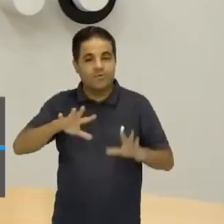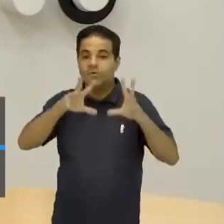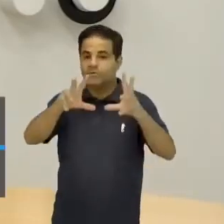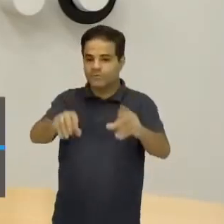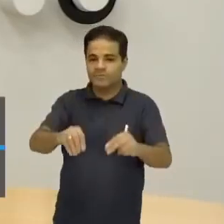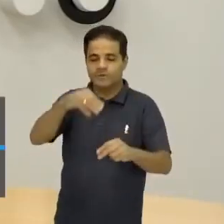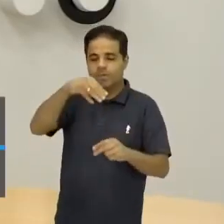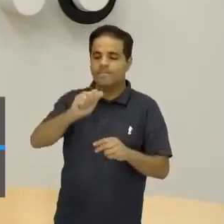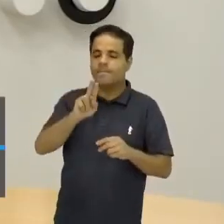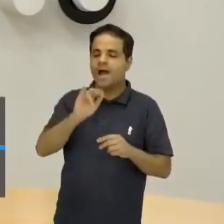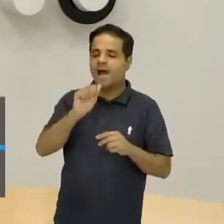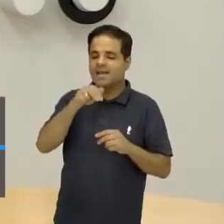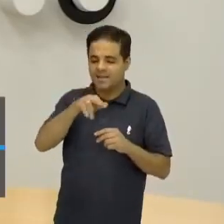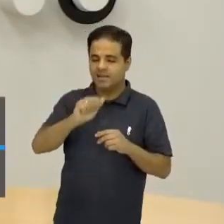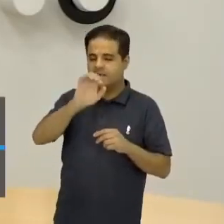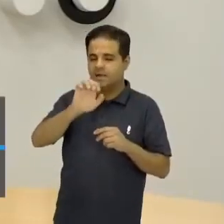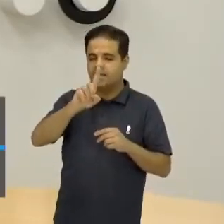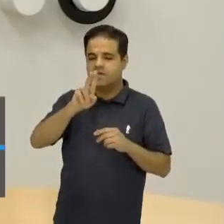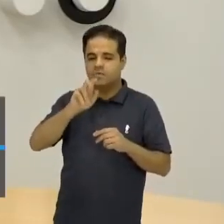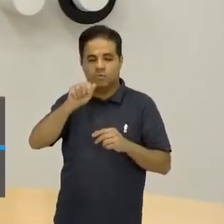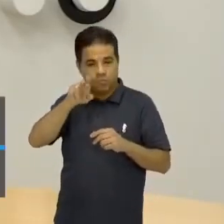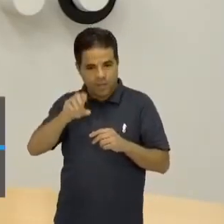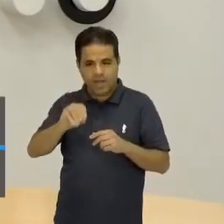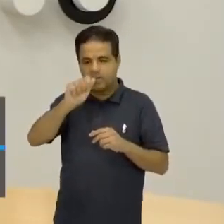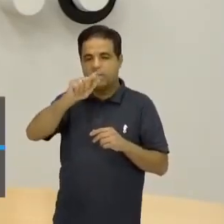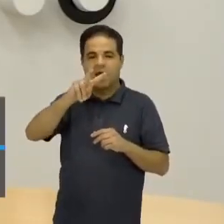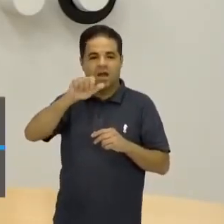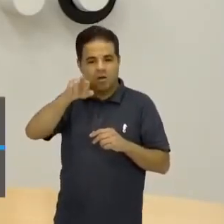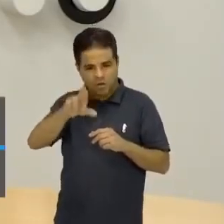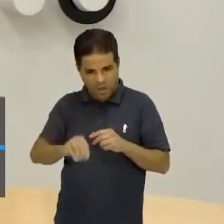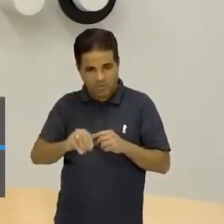Parabéns, Mariana, Eduardo,